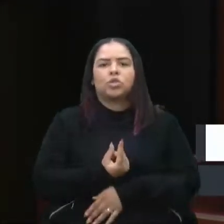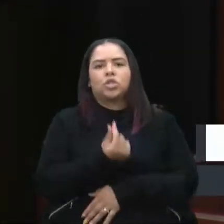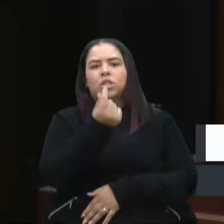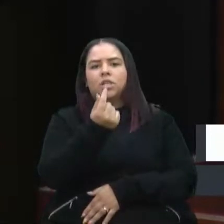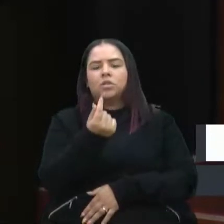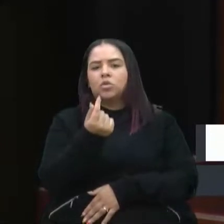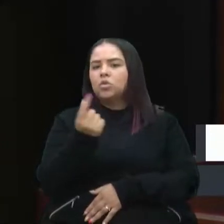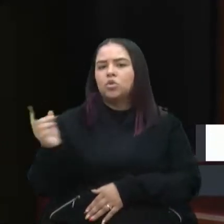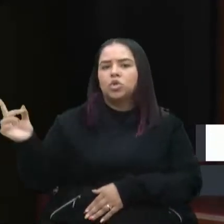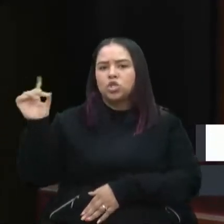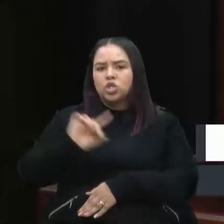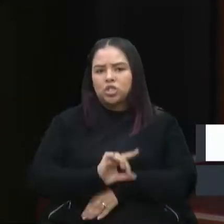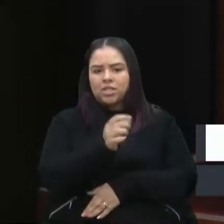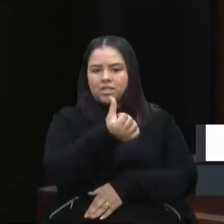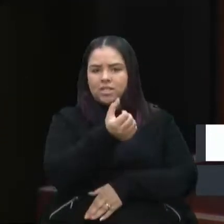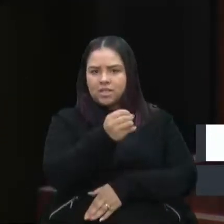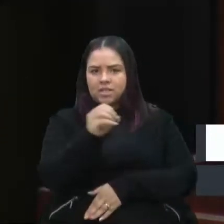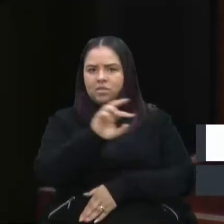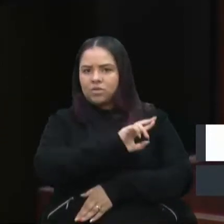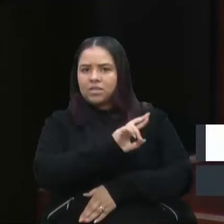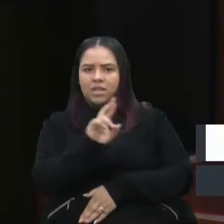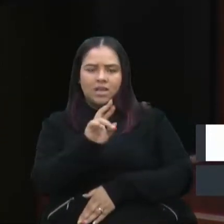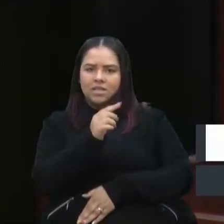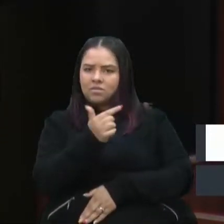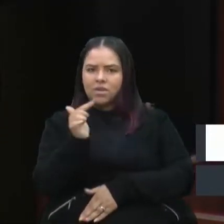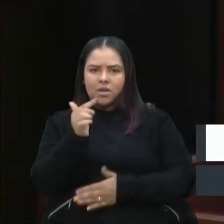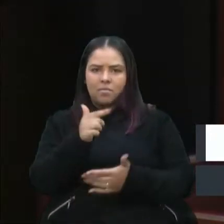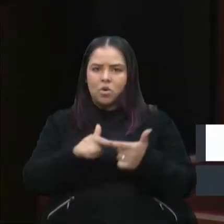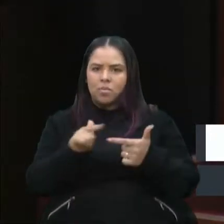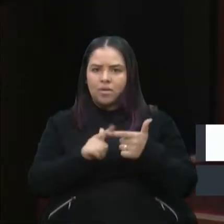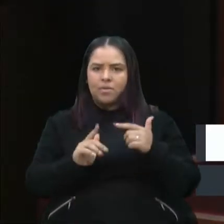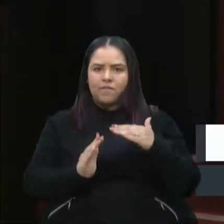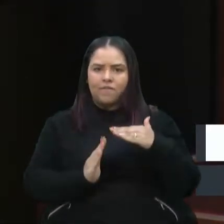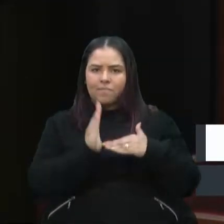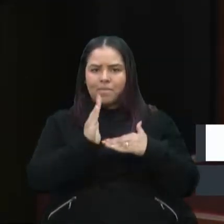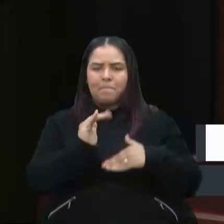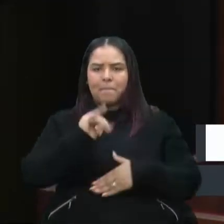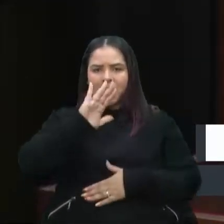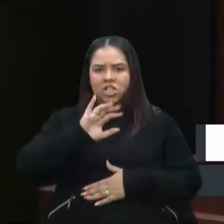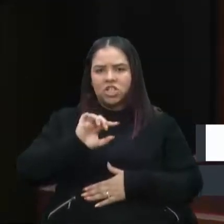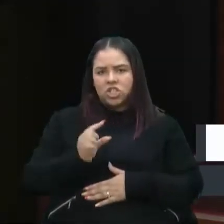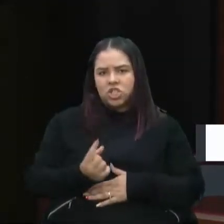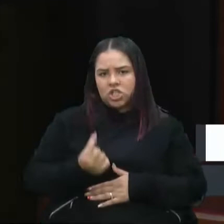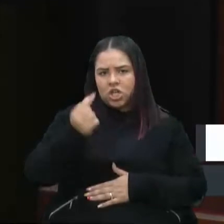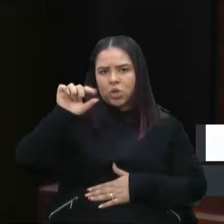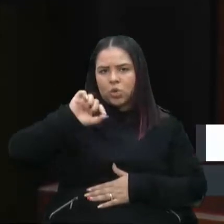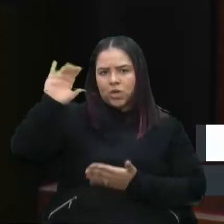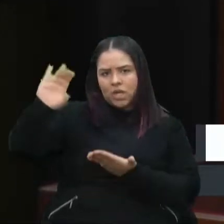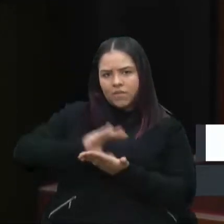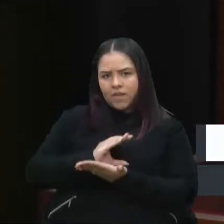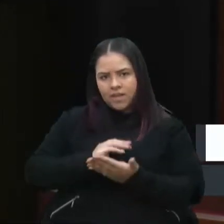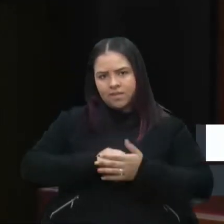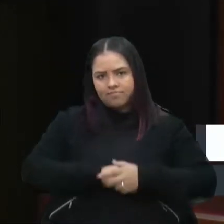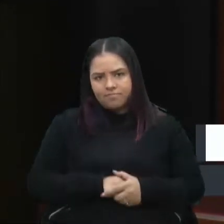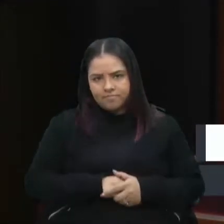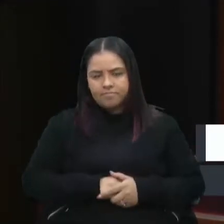em dia, sem furar o teto, sem gastar mais do que se arrecada.